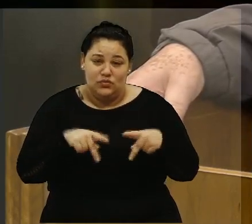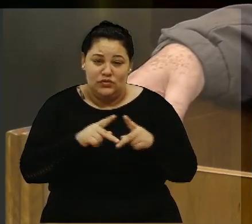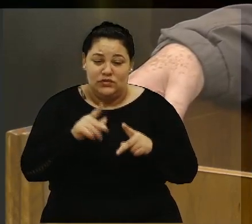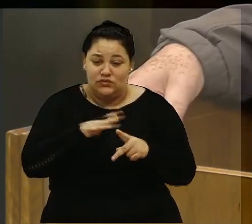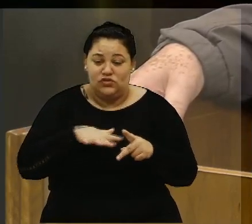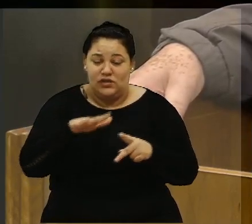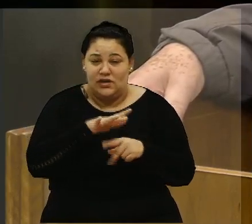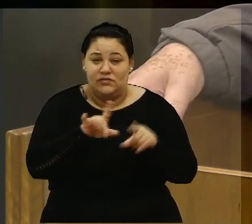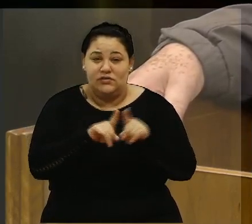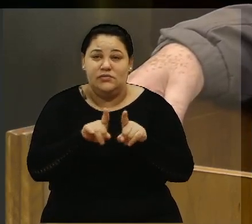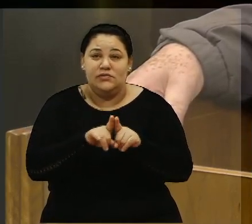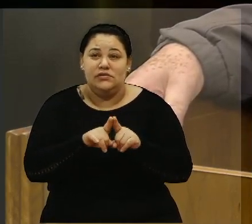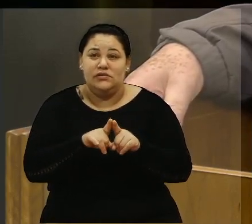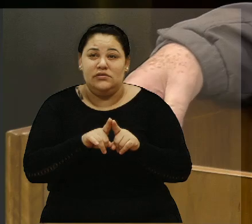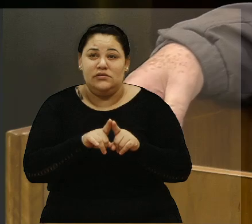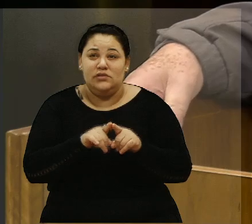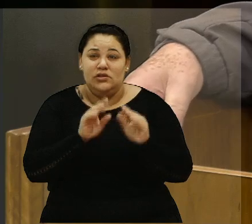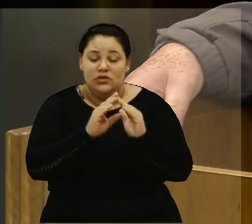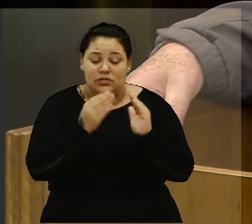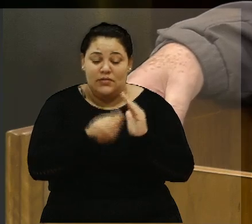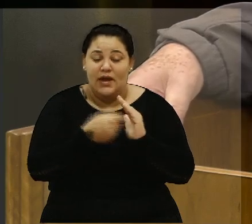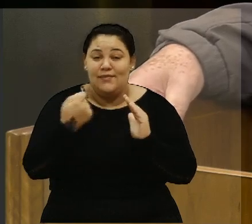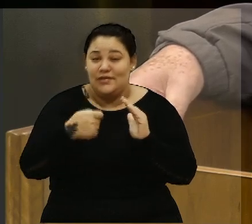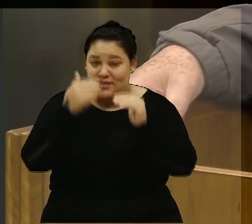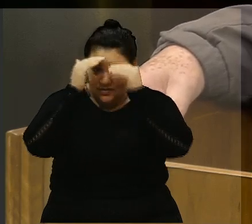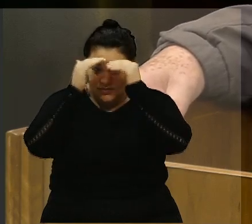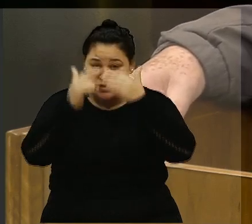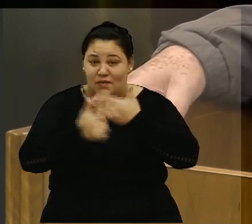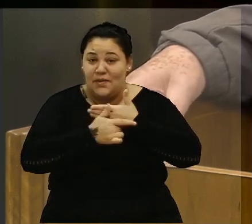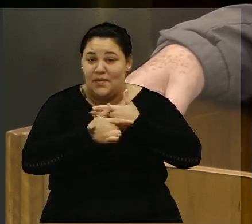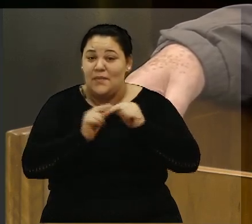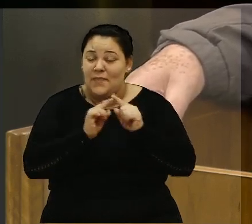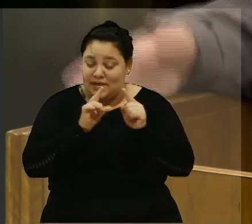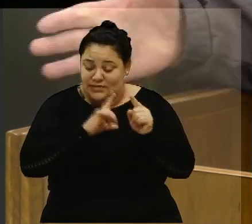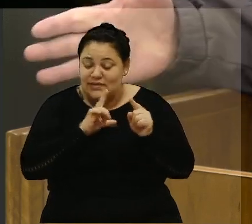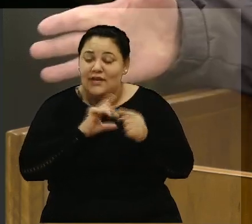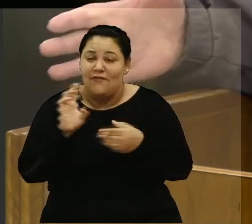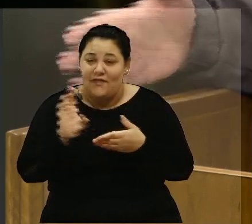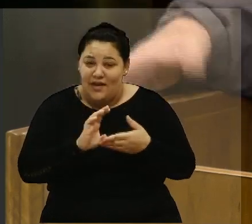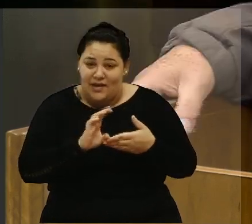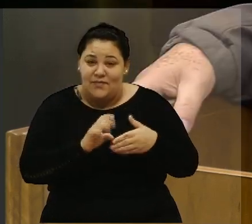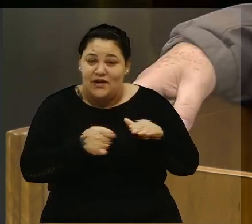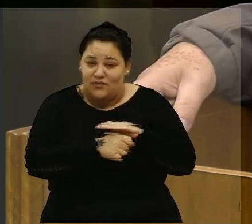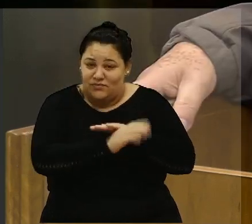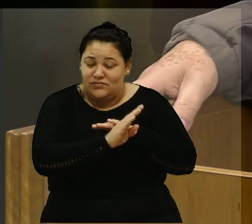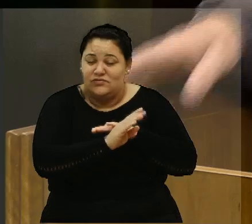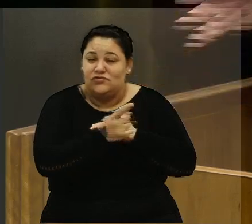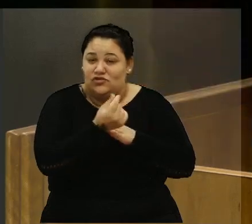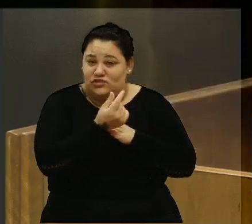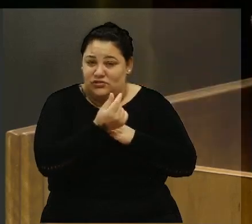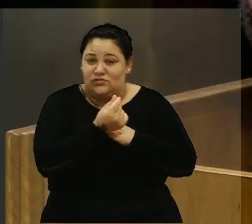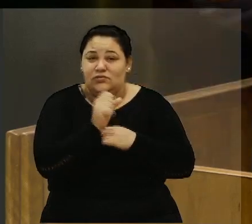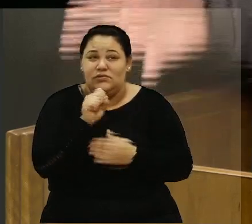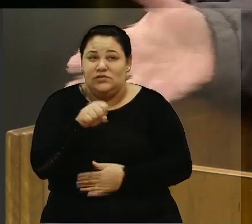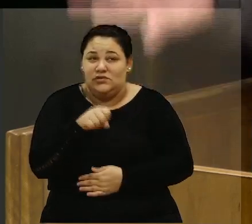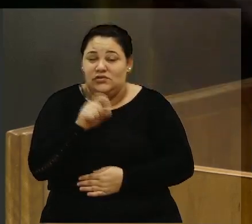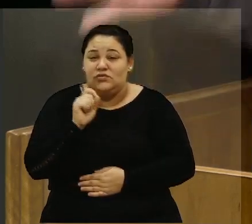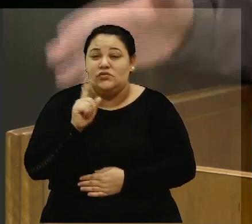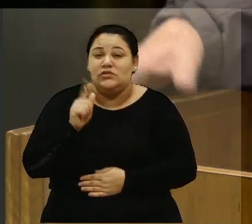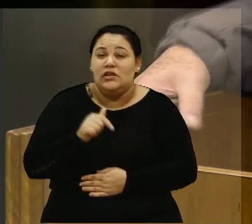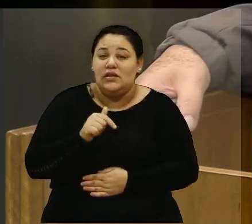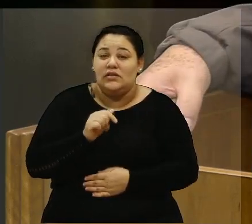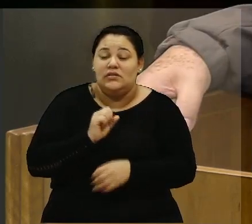todo, e o SAMAI tem que cumprir esse papel, mas tem recurso lá para, e eu já dizia para o diretor João, o que é que